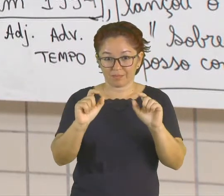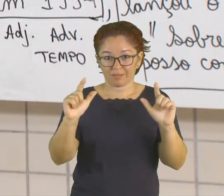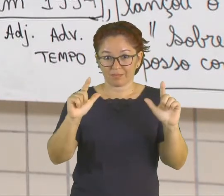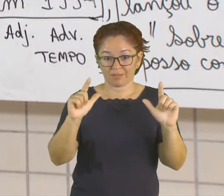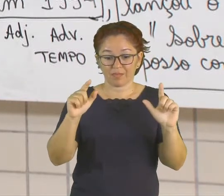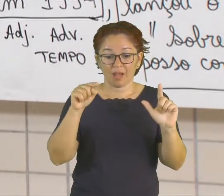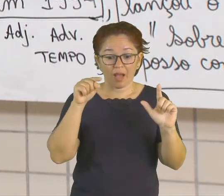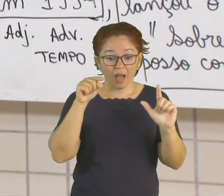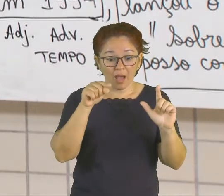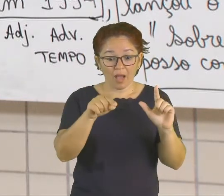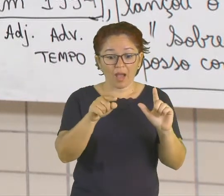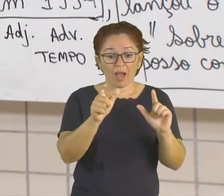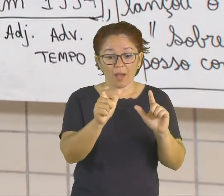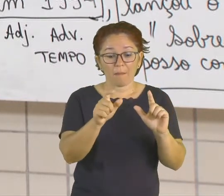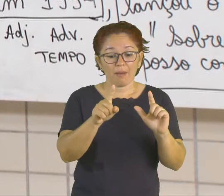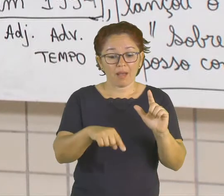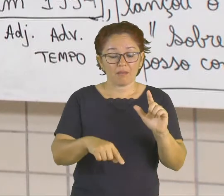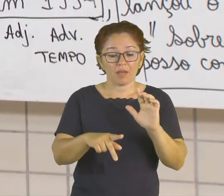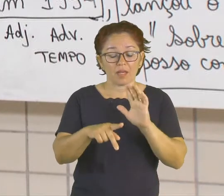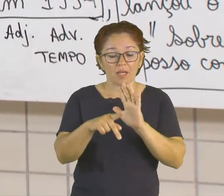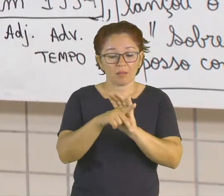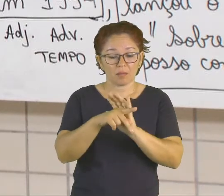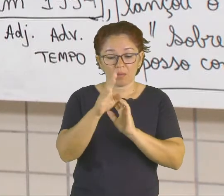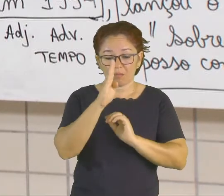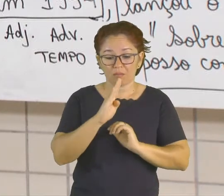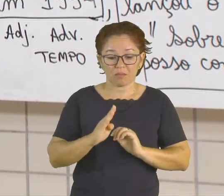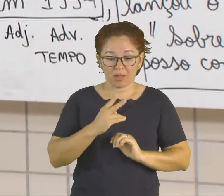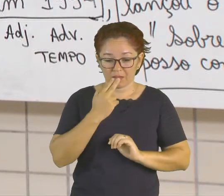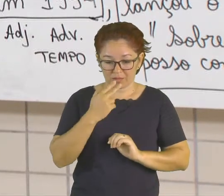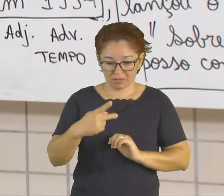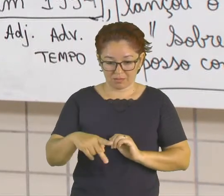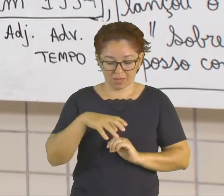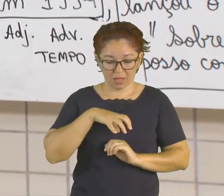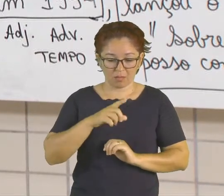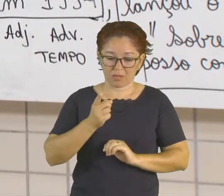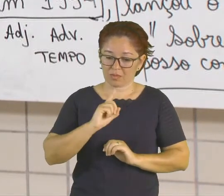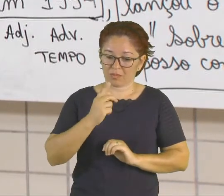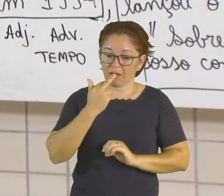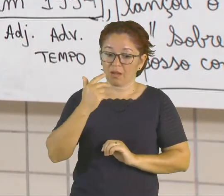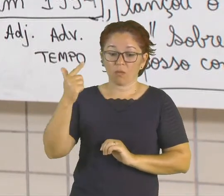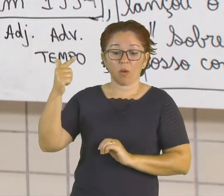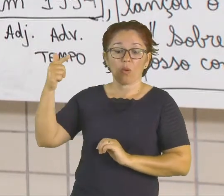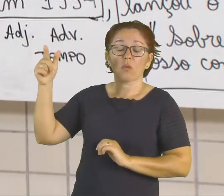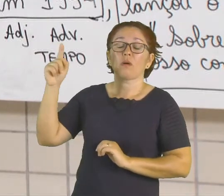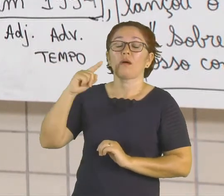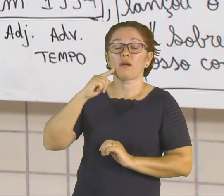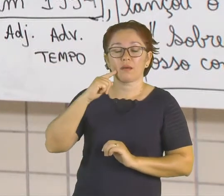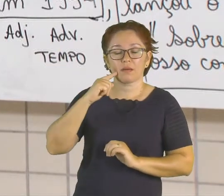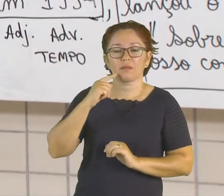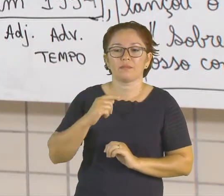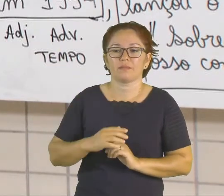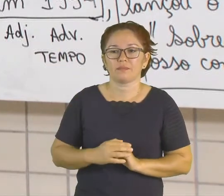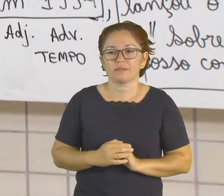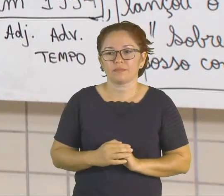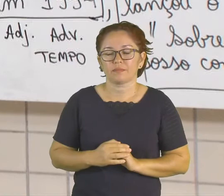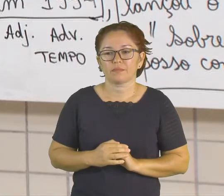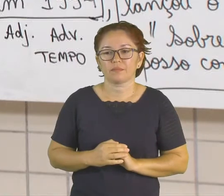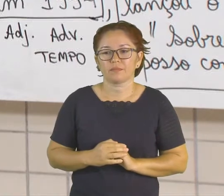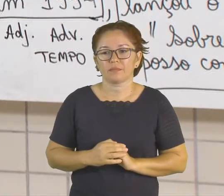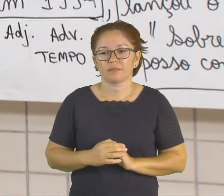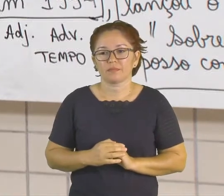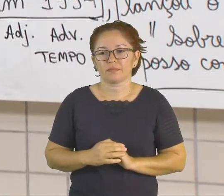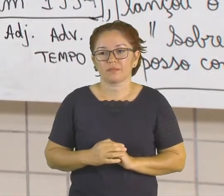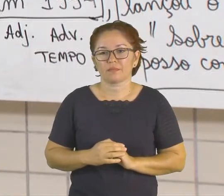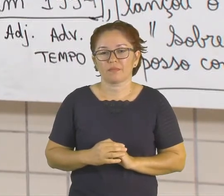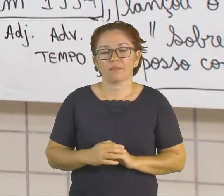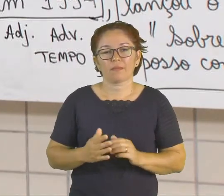estrangeirismo, né, que é uma palavra que não é da nossa língua, ela tem outra origem, certo? E aí a gente